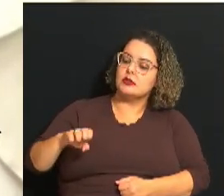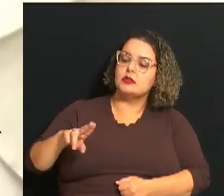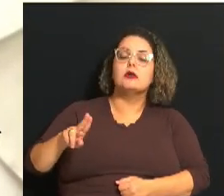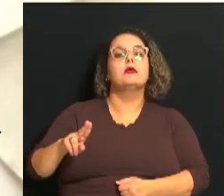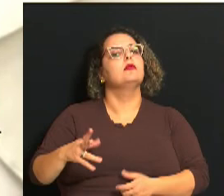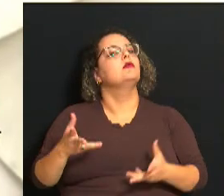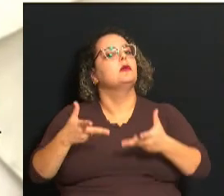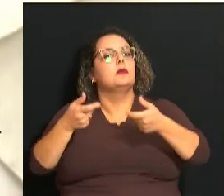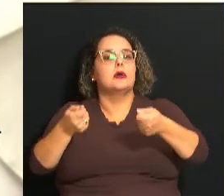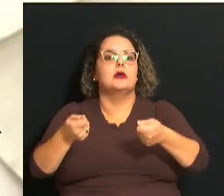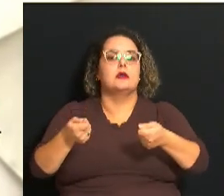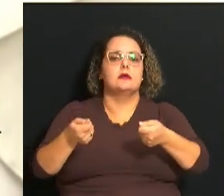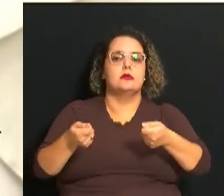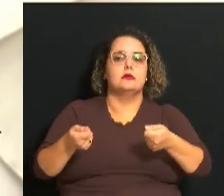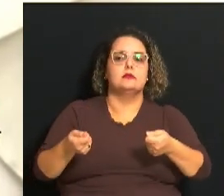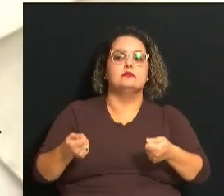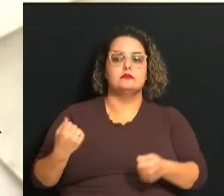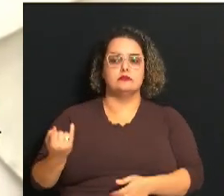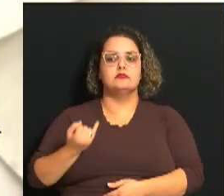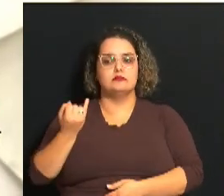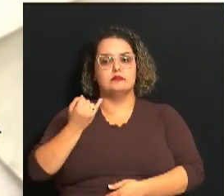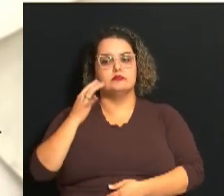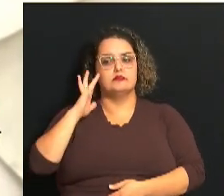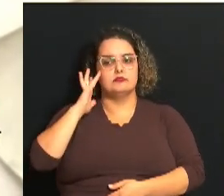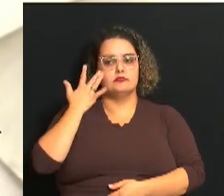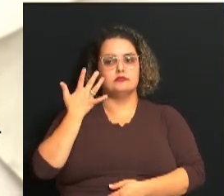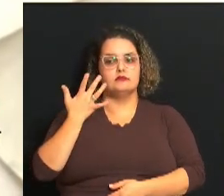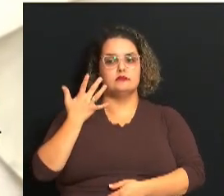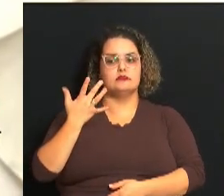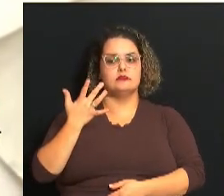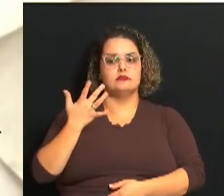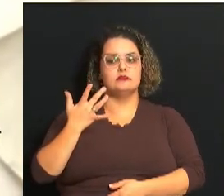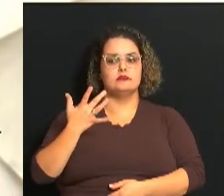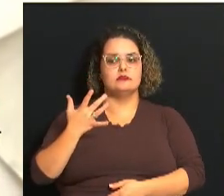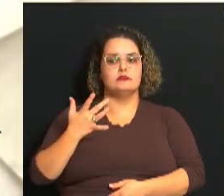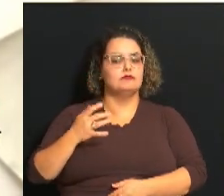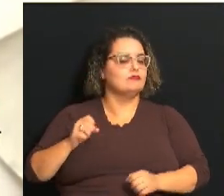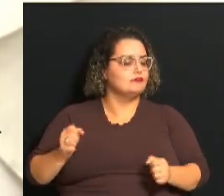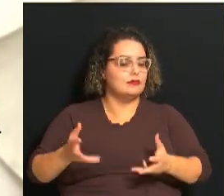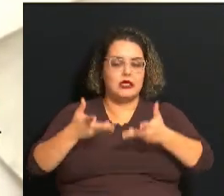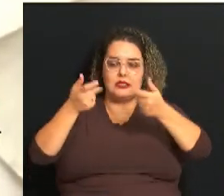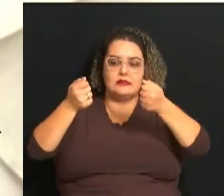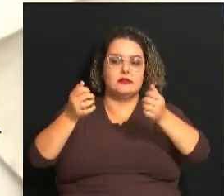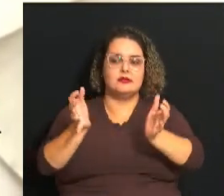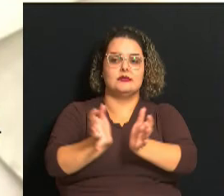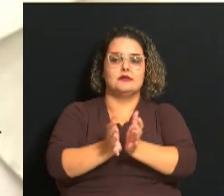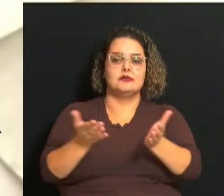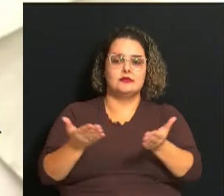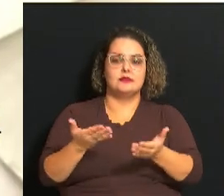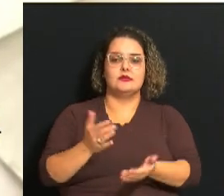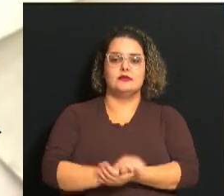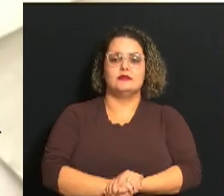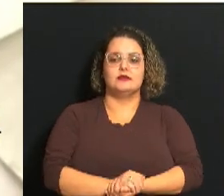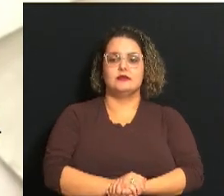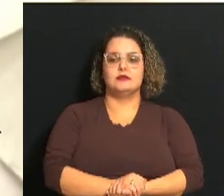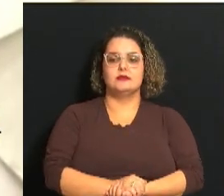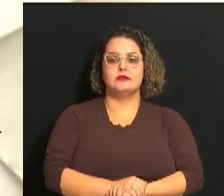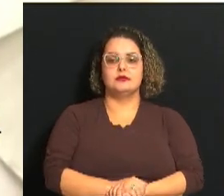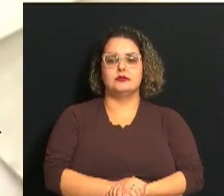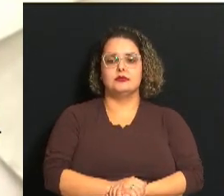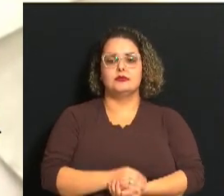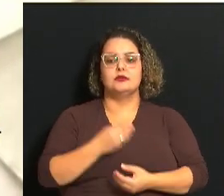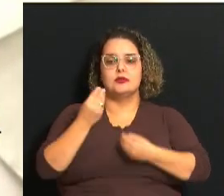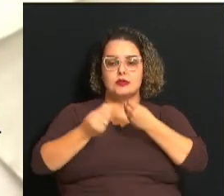rico foi muito importante eu acho que foi uma um show de bola a nossa comissão de hoje E como foi dito durante